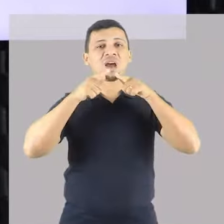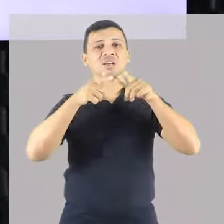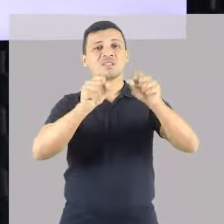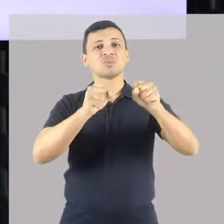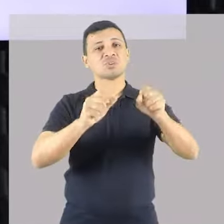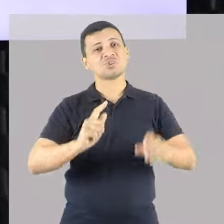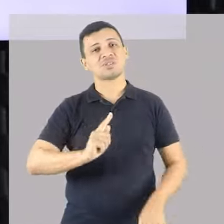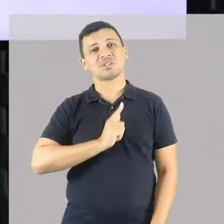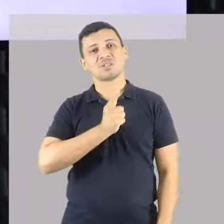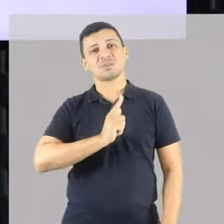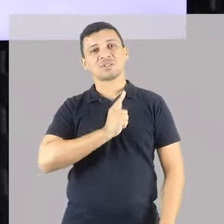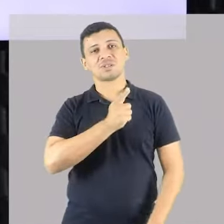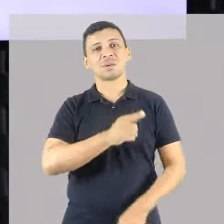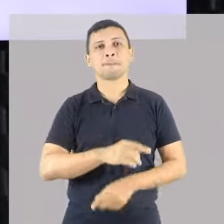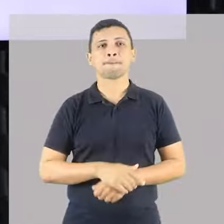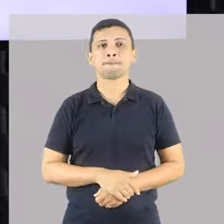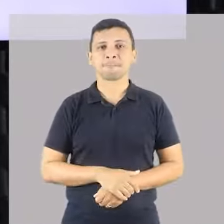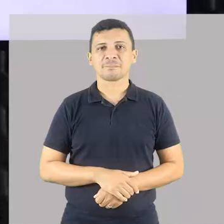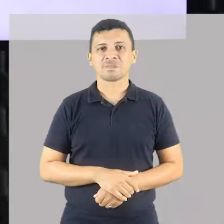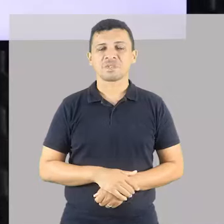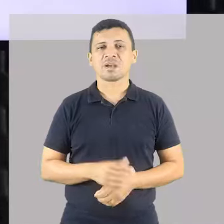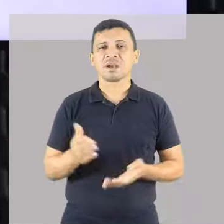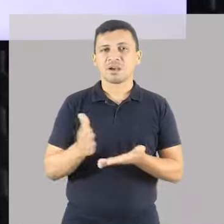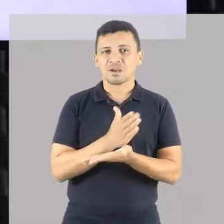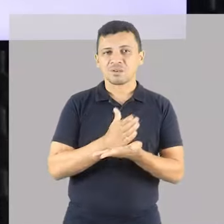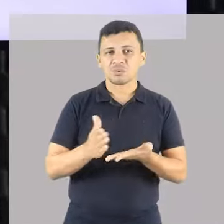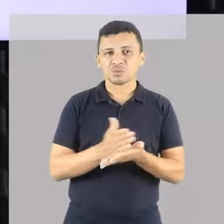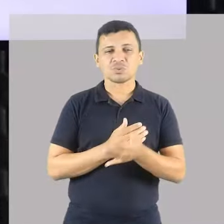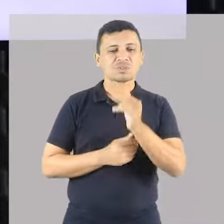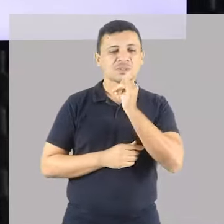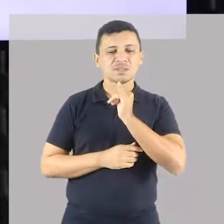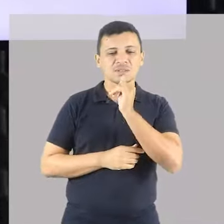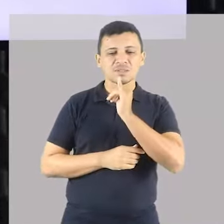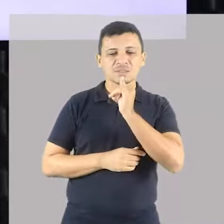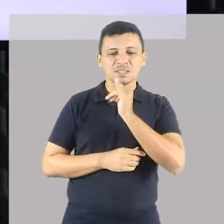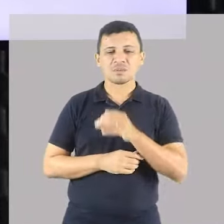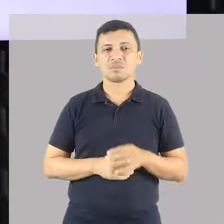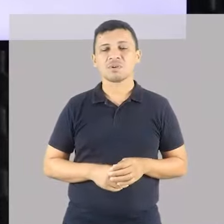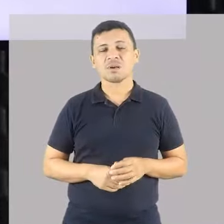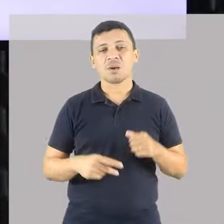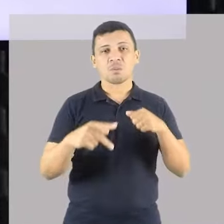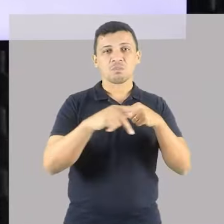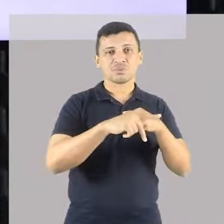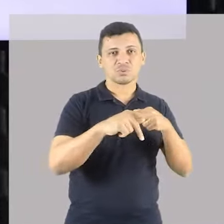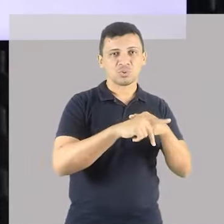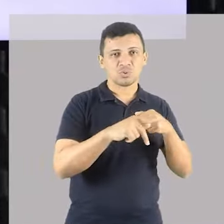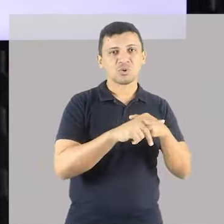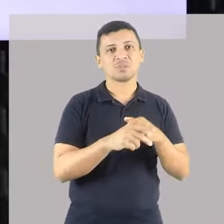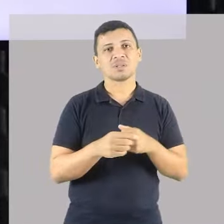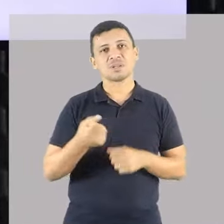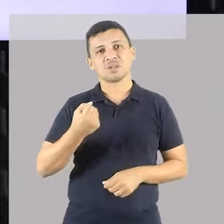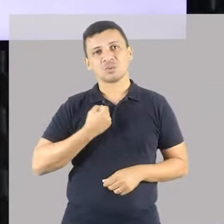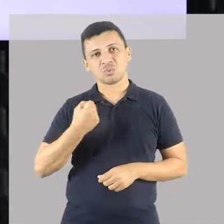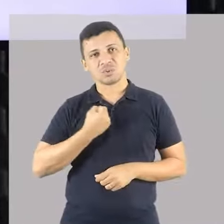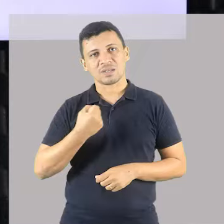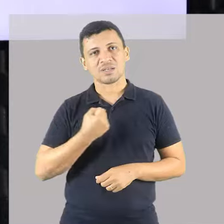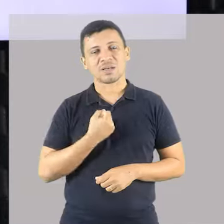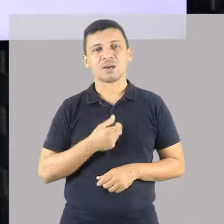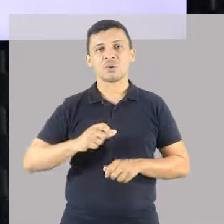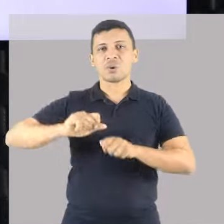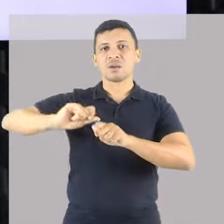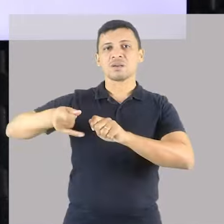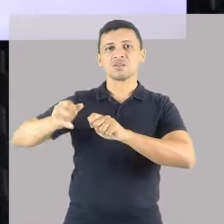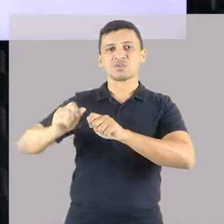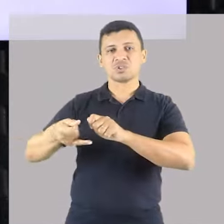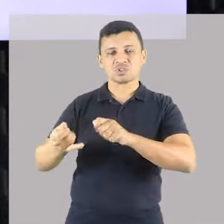estrutura gramatical agora eu coloquei alguns exemplos né com pronome e outras numeral né o últimas adjetivo